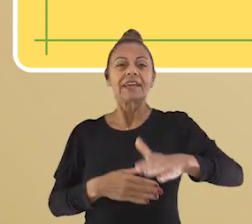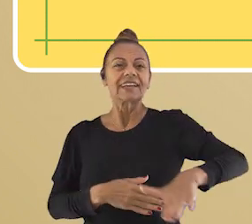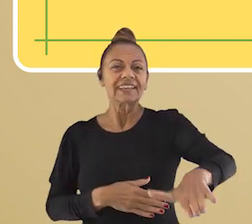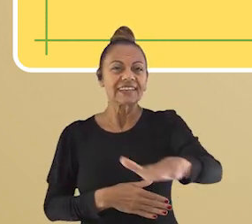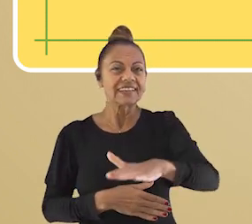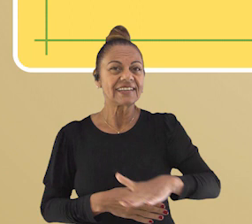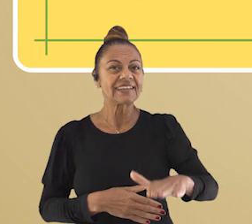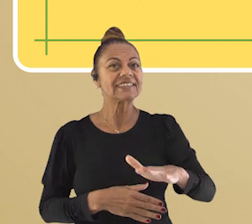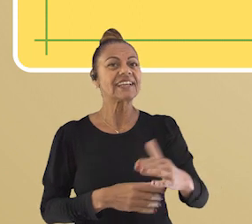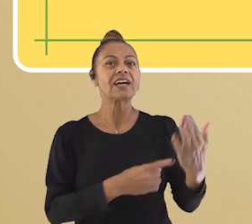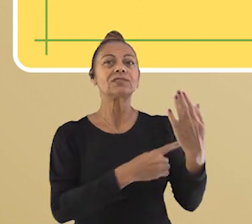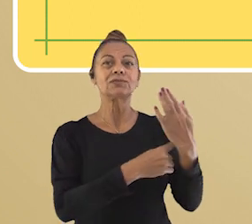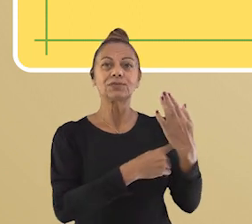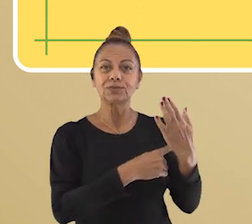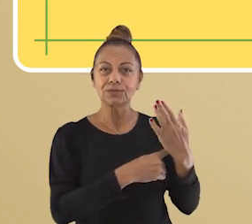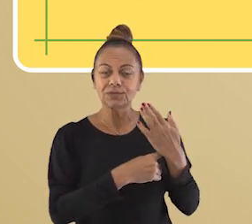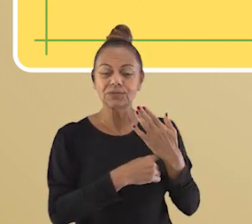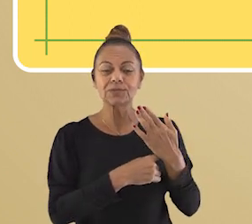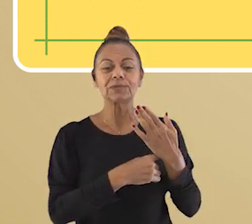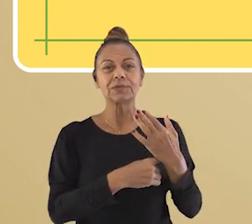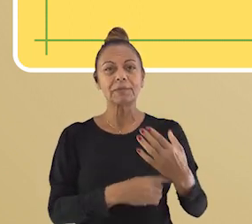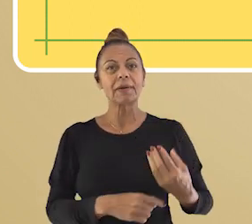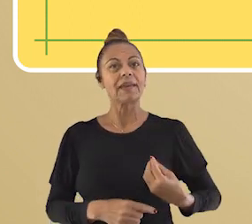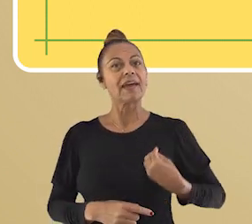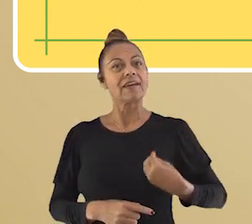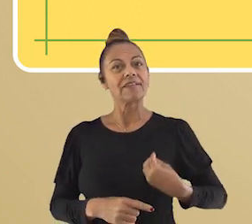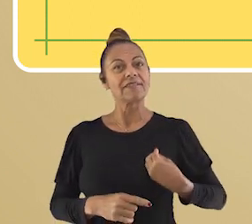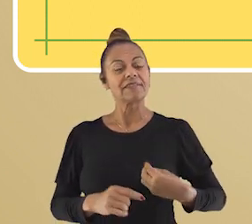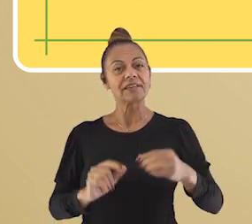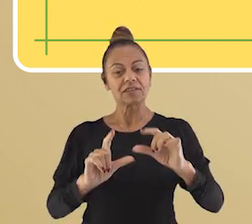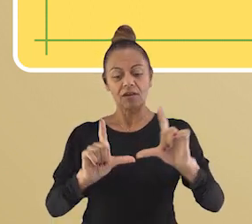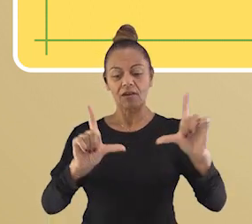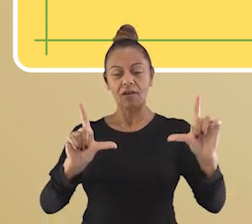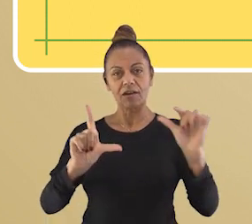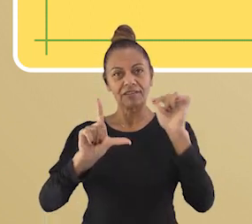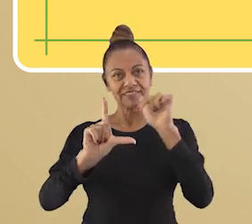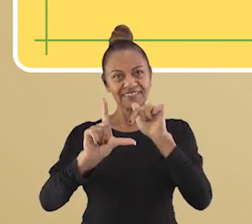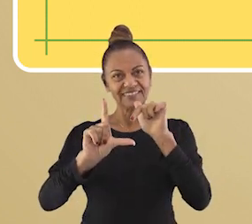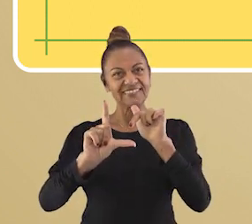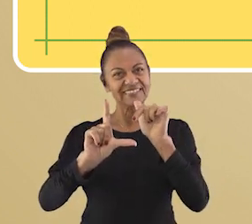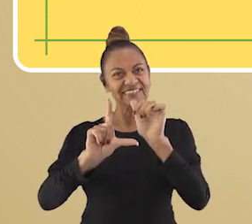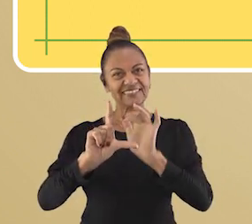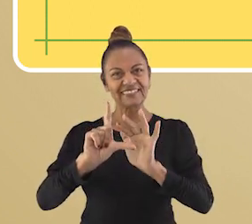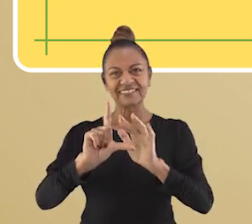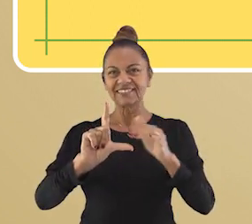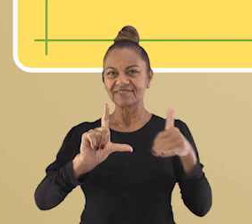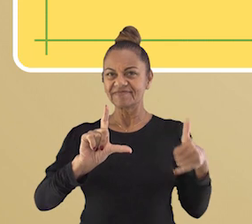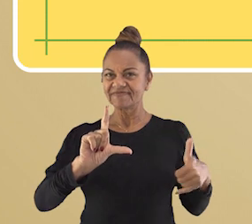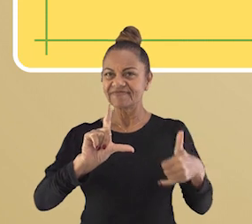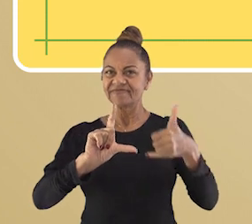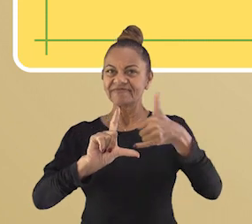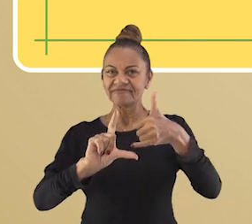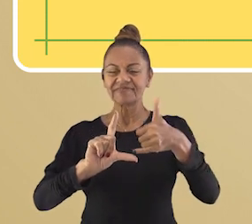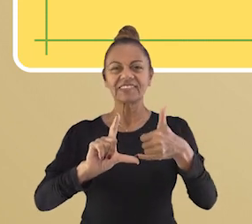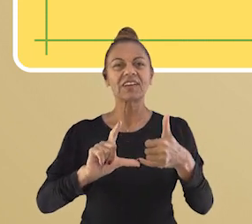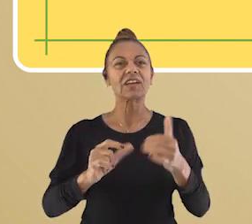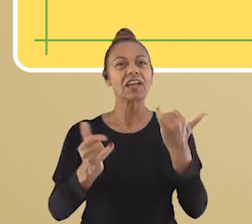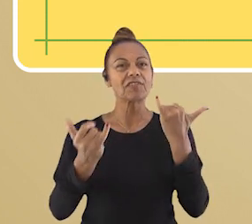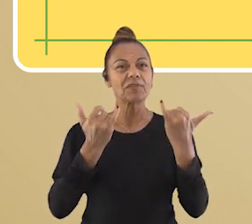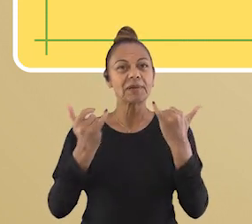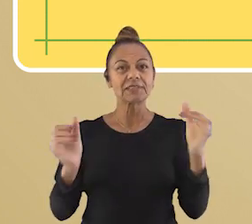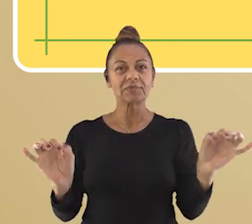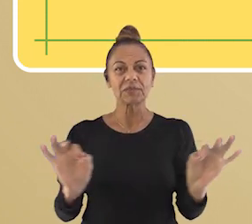ajuda de um responsável para registrar a presença na aula através do QR Code. Apresentações feitas e informações